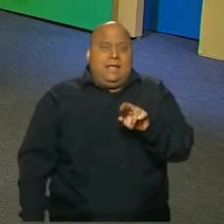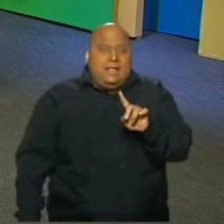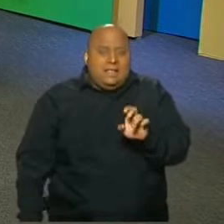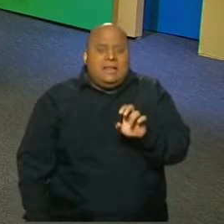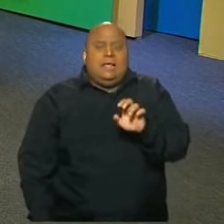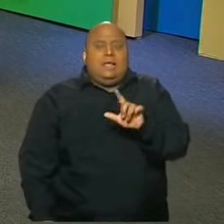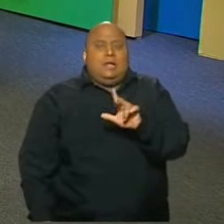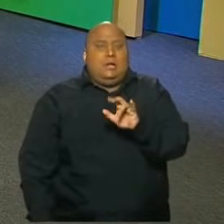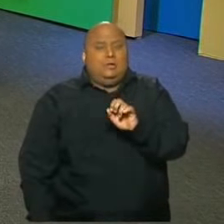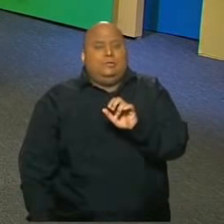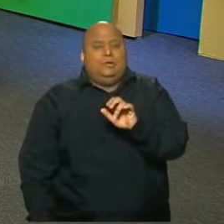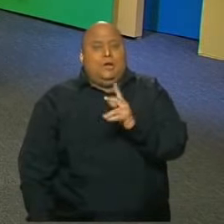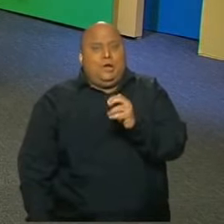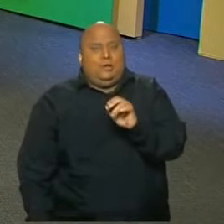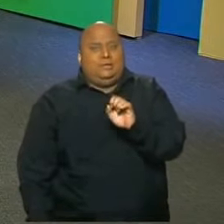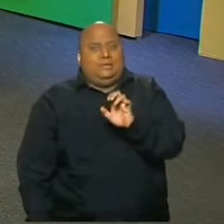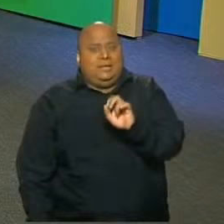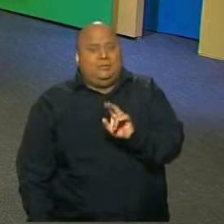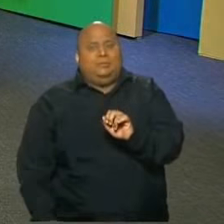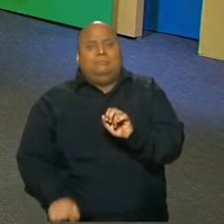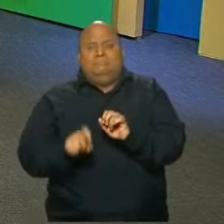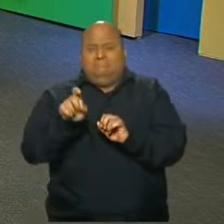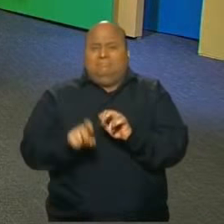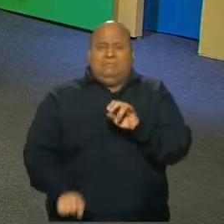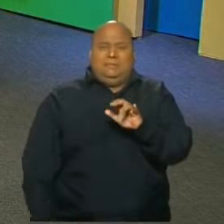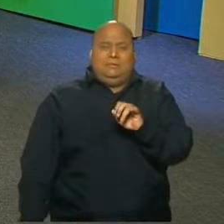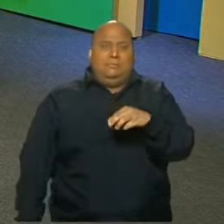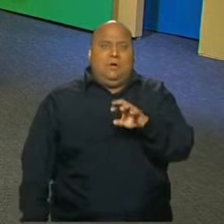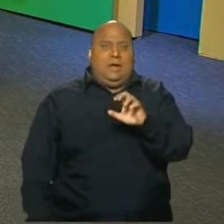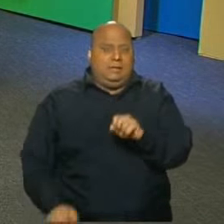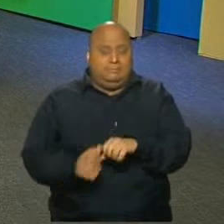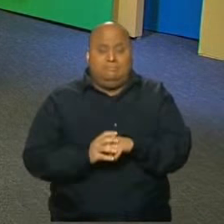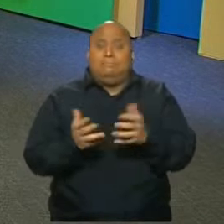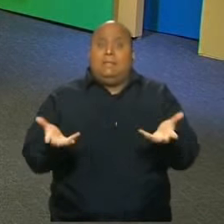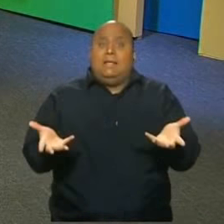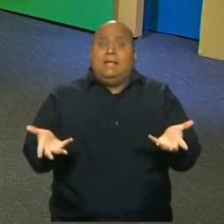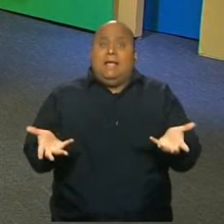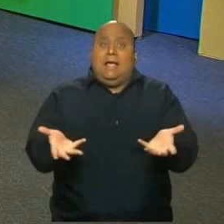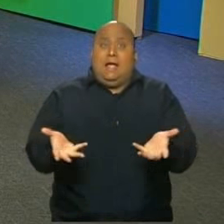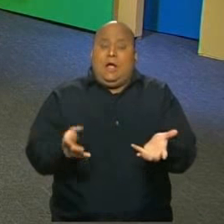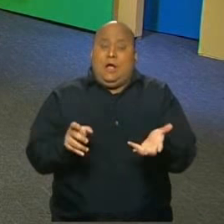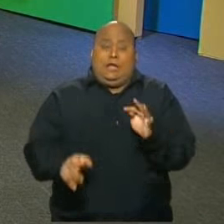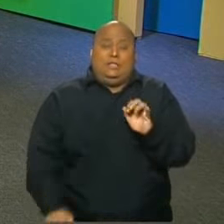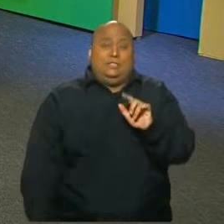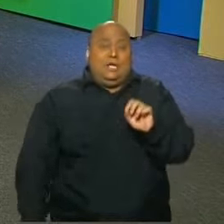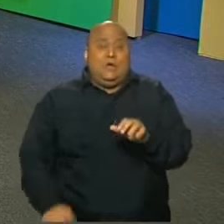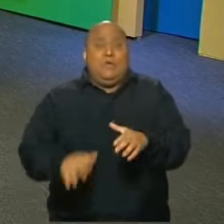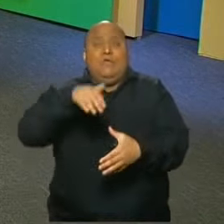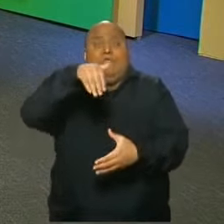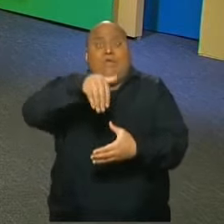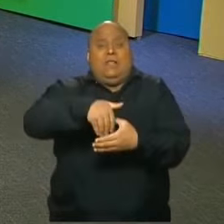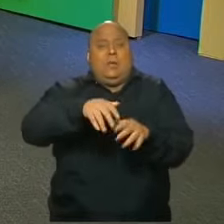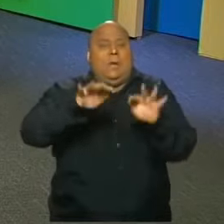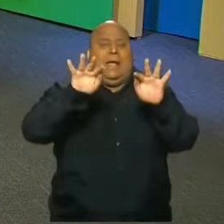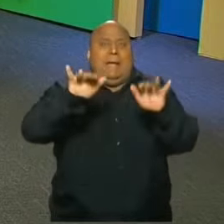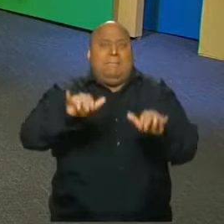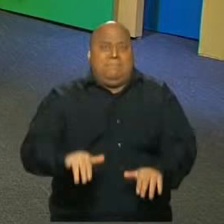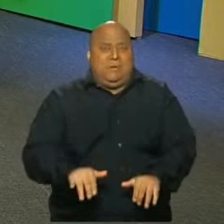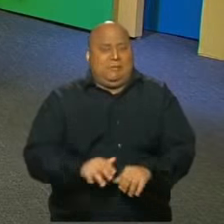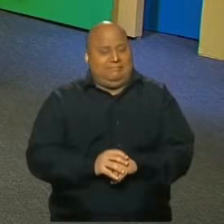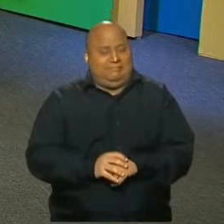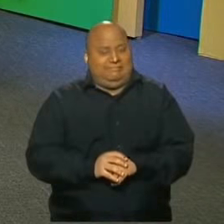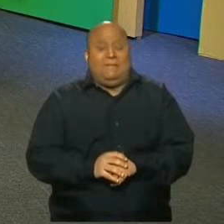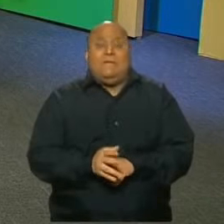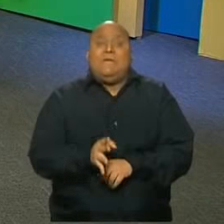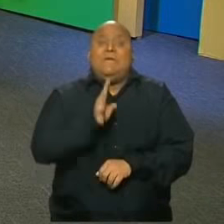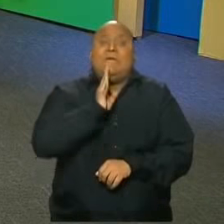música Pela Luz dos Olhos Teus, de Vinícius de Moraes. E agora, Tiago, votação encerrada.